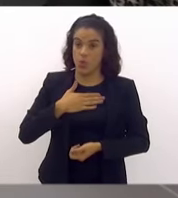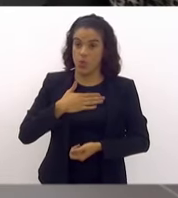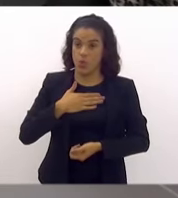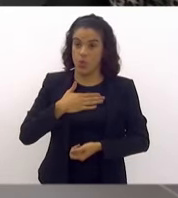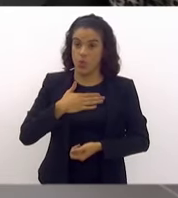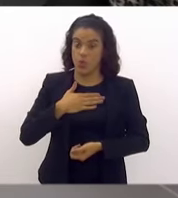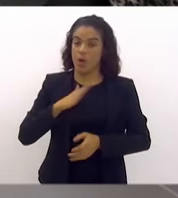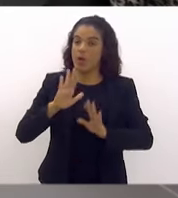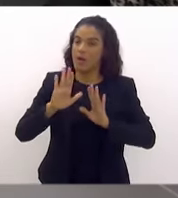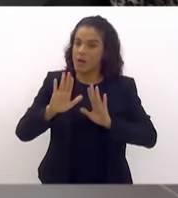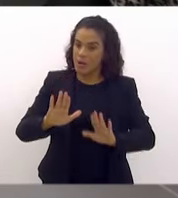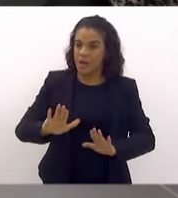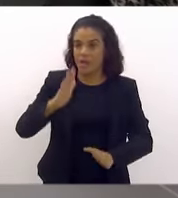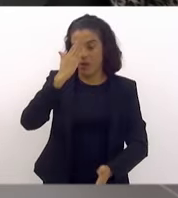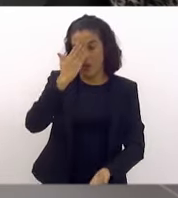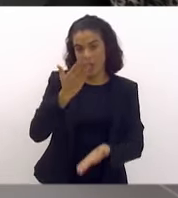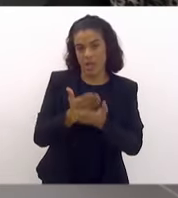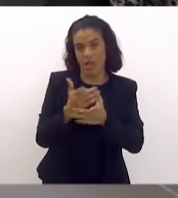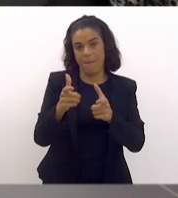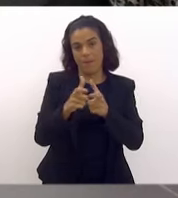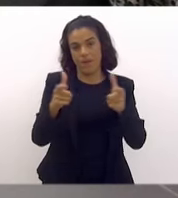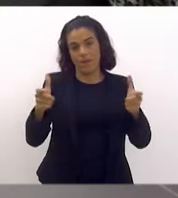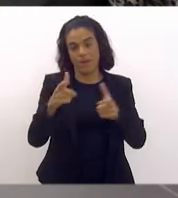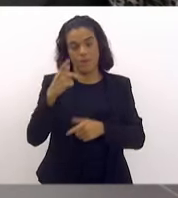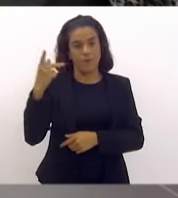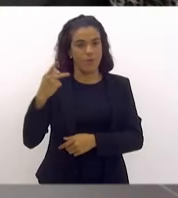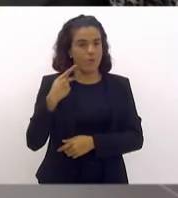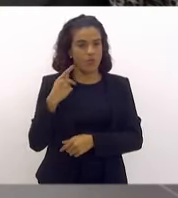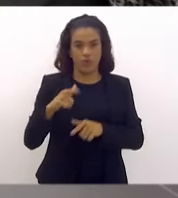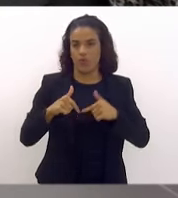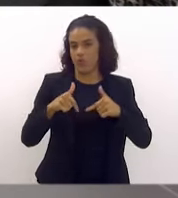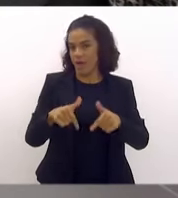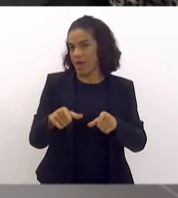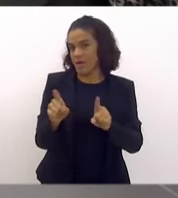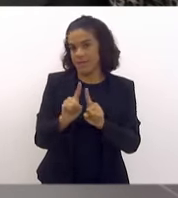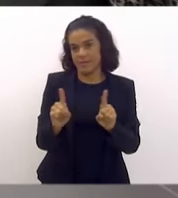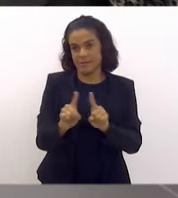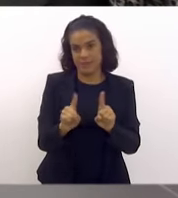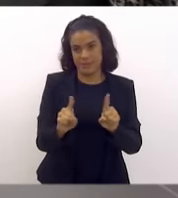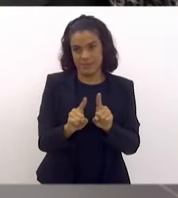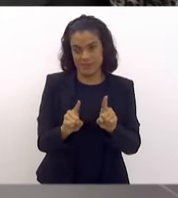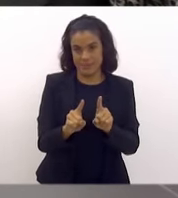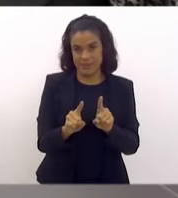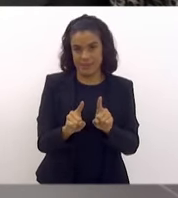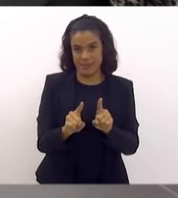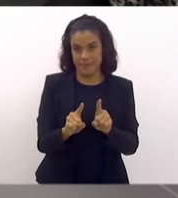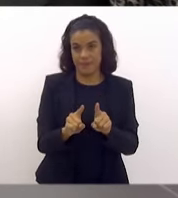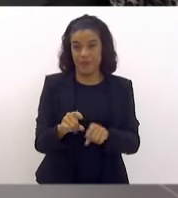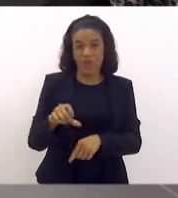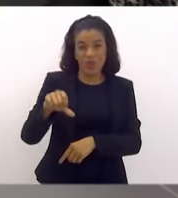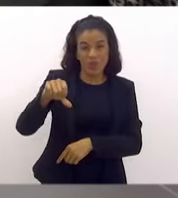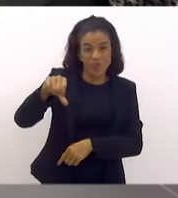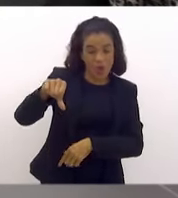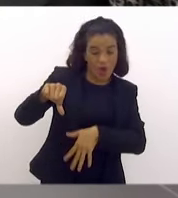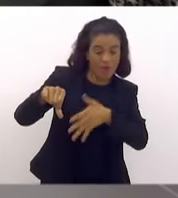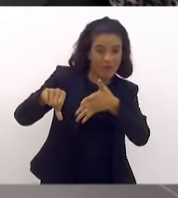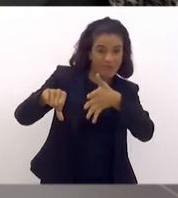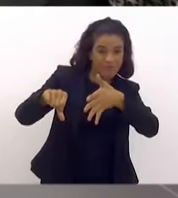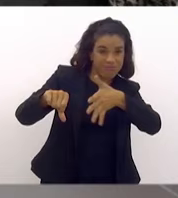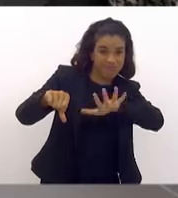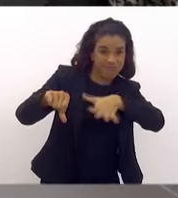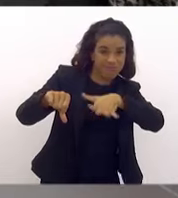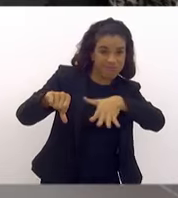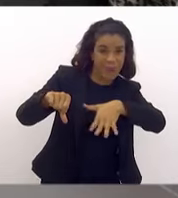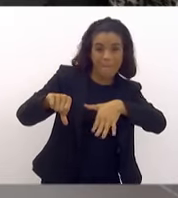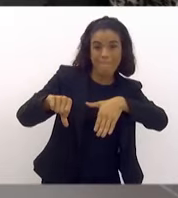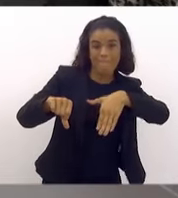mas eu acredito que a grande maioria dos promotores de Justiça Não faça isso entendam que no é um grau razoável para